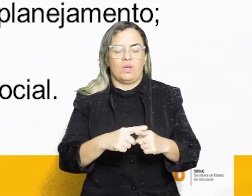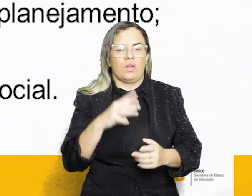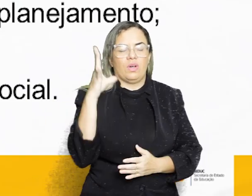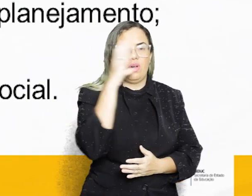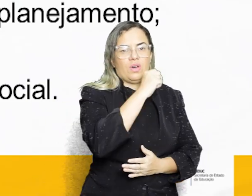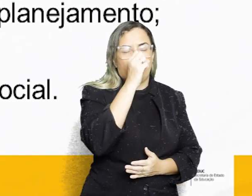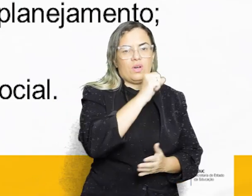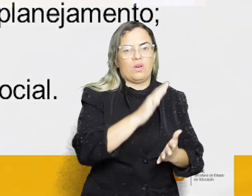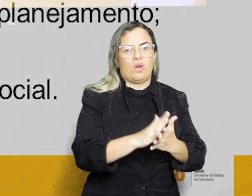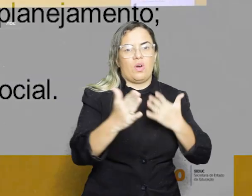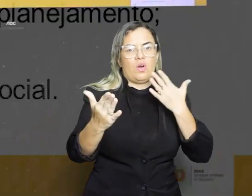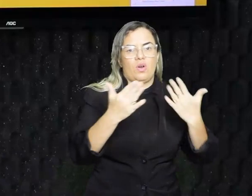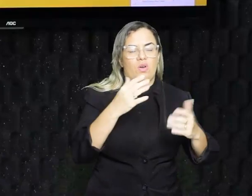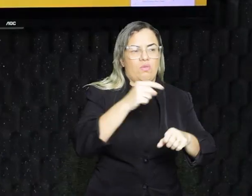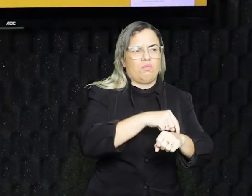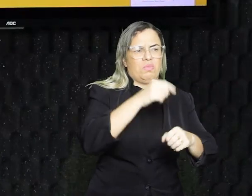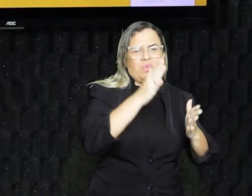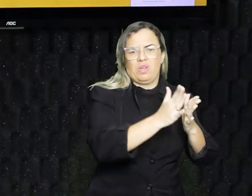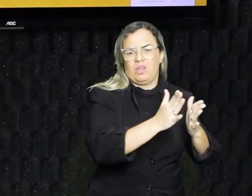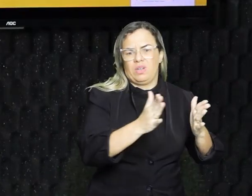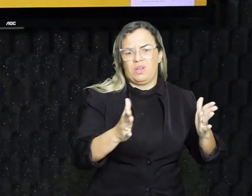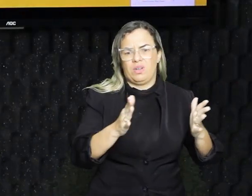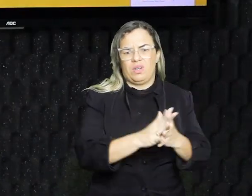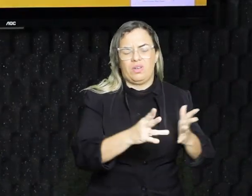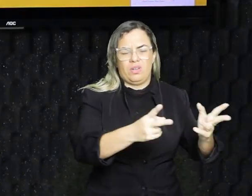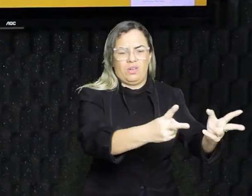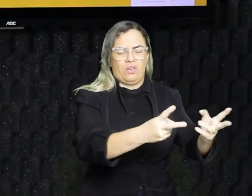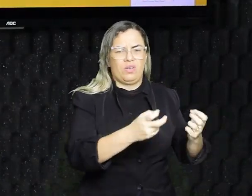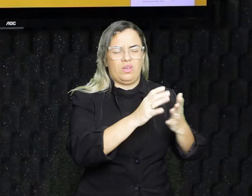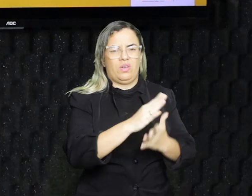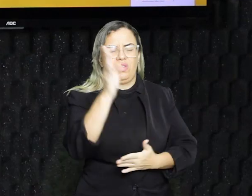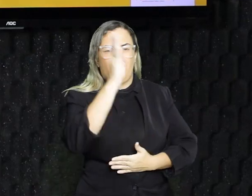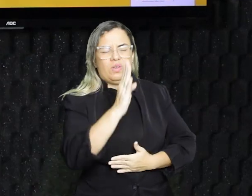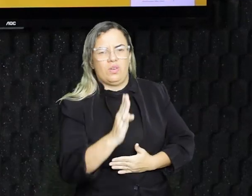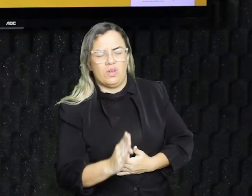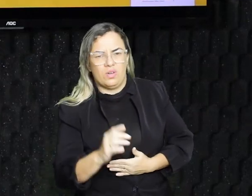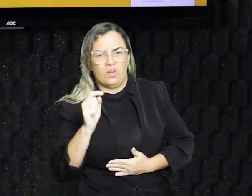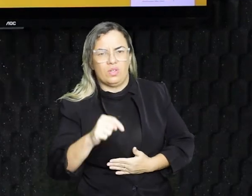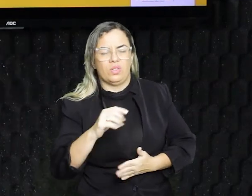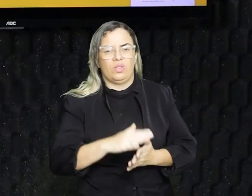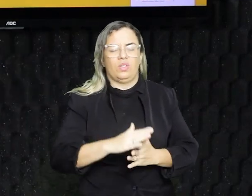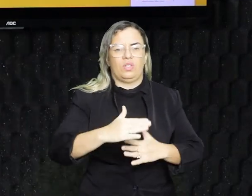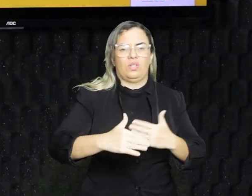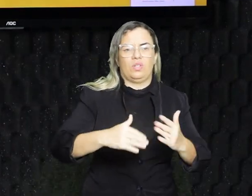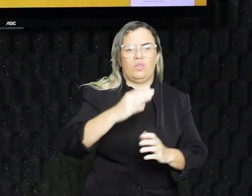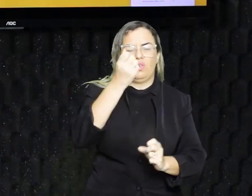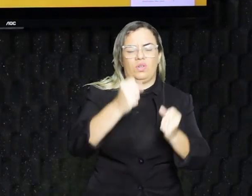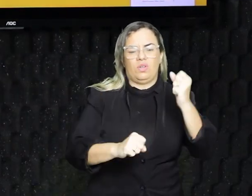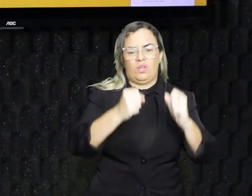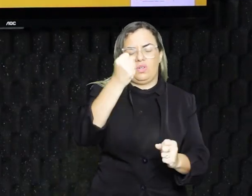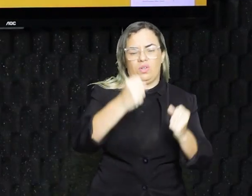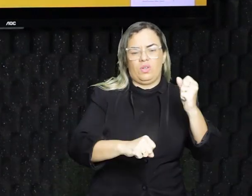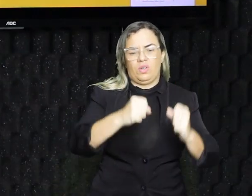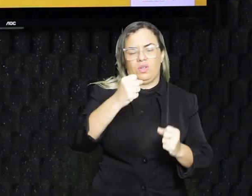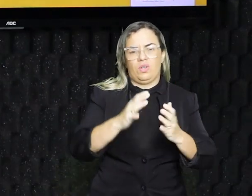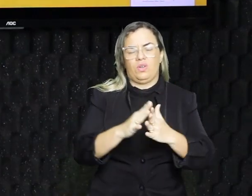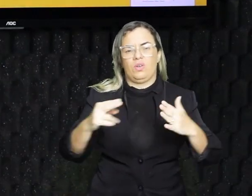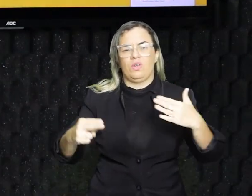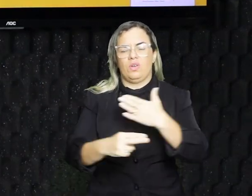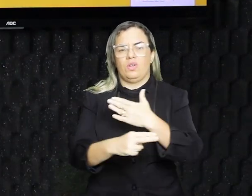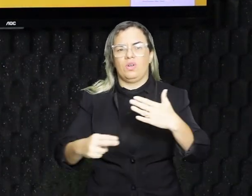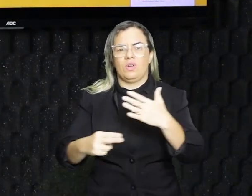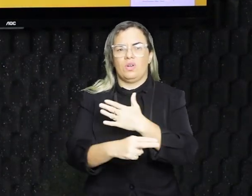comparar a noção de tempo, nós vamos perceber que o Brasil ele passa por um processo de industrialização e urbanização,